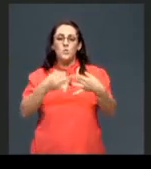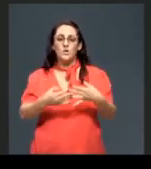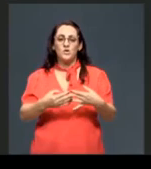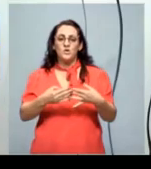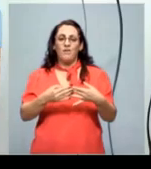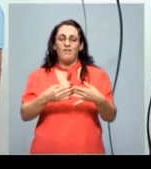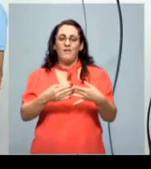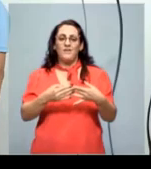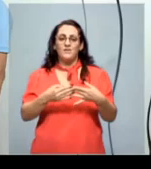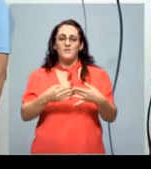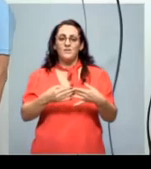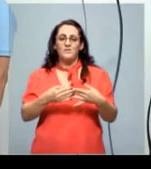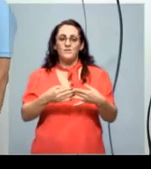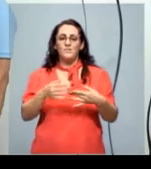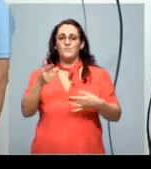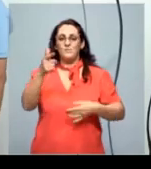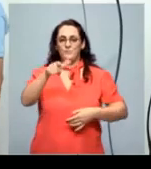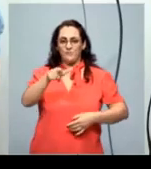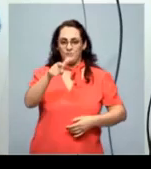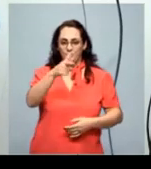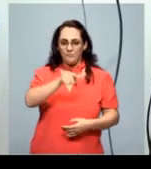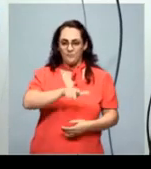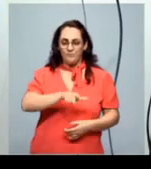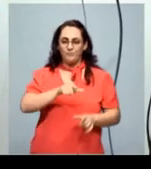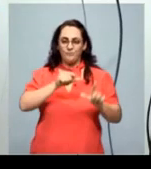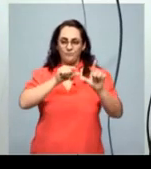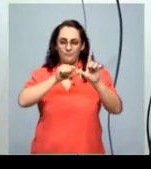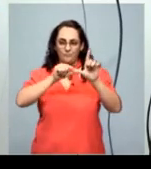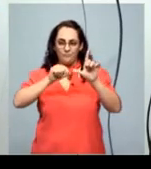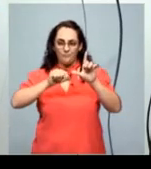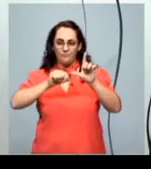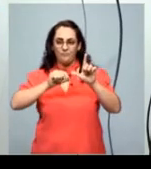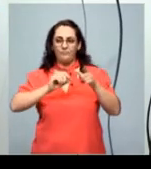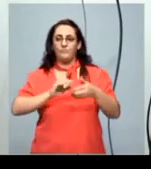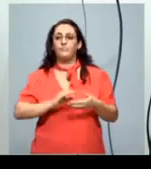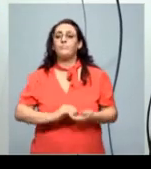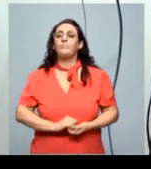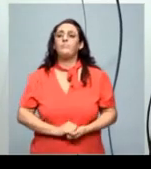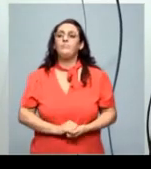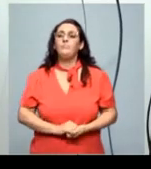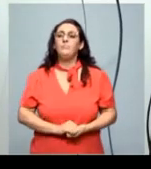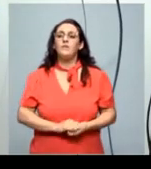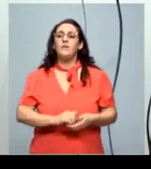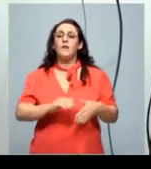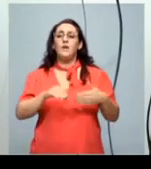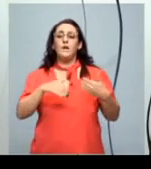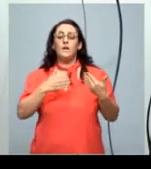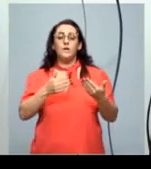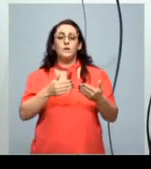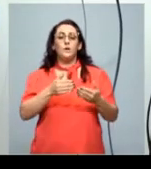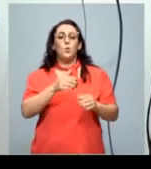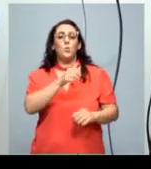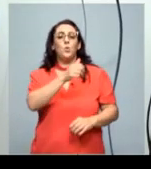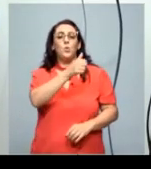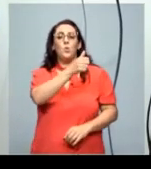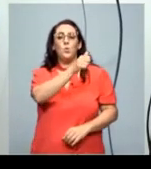vamos ter aí, não é? 11